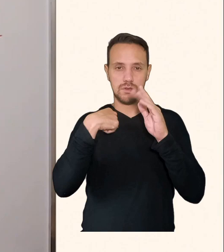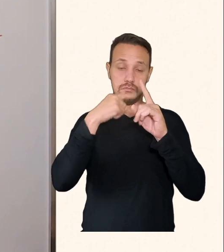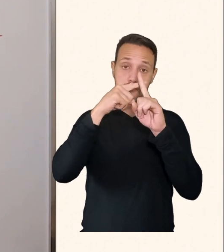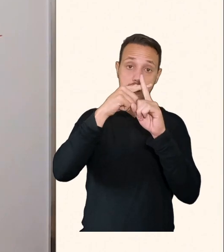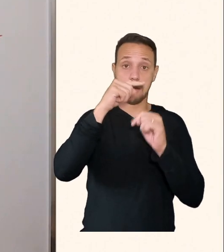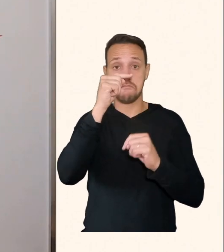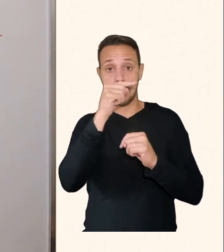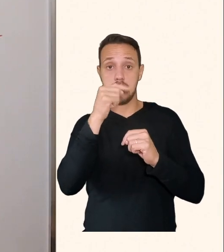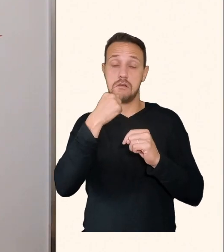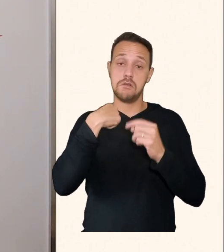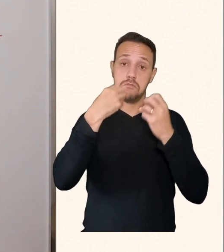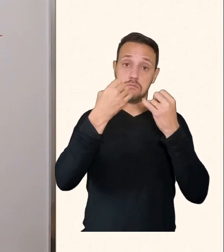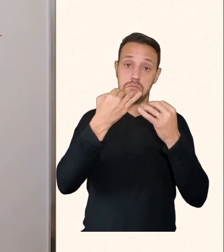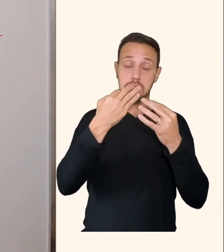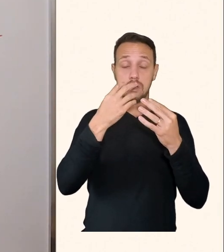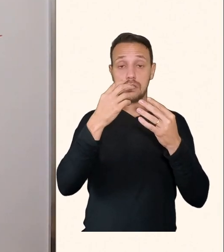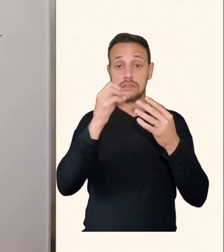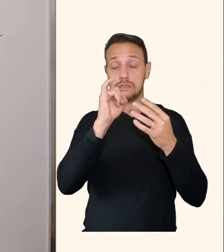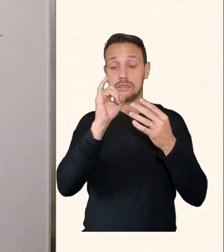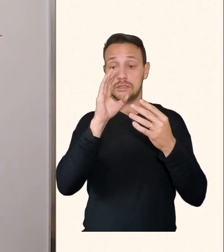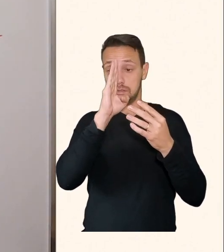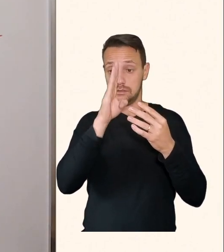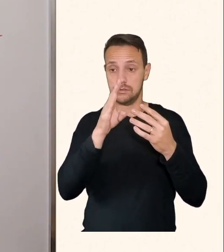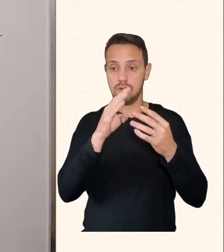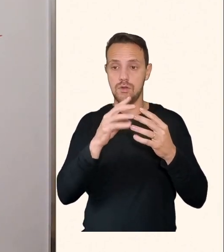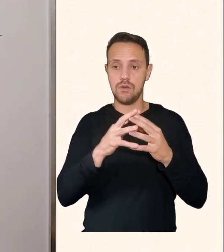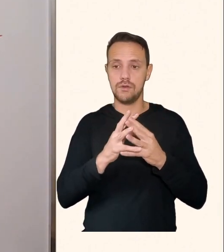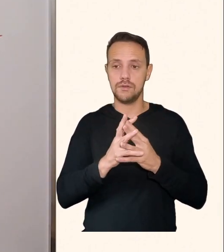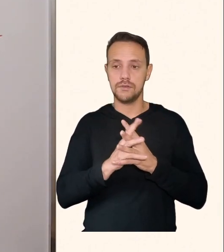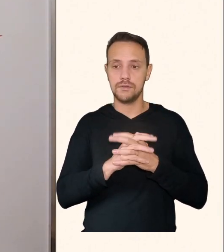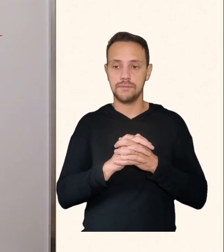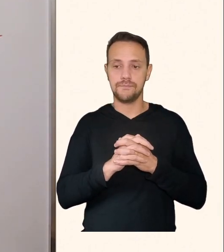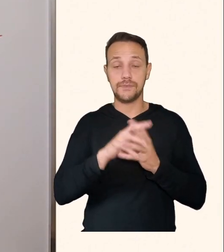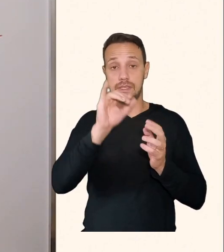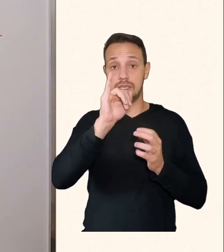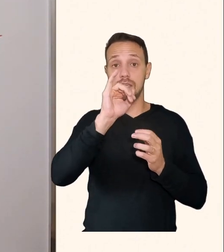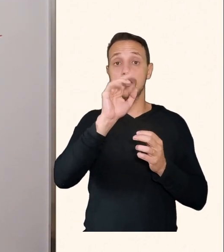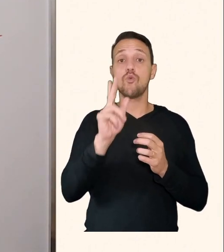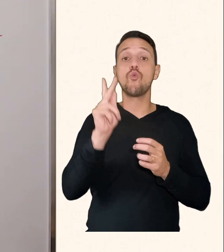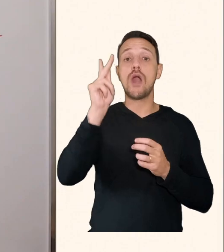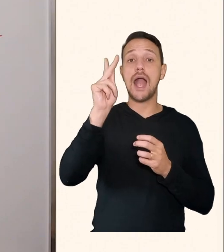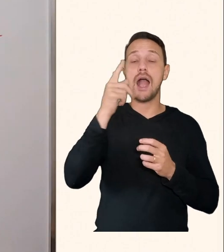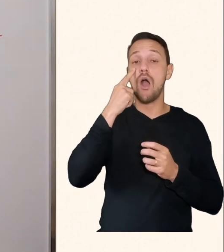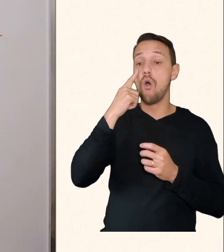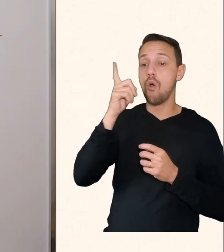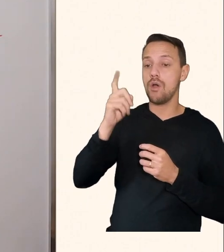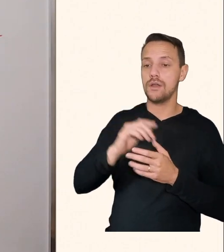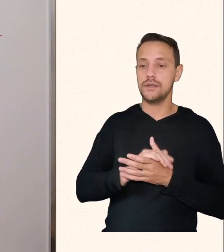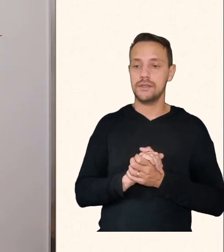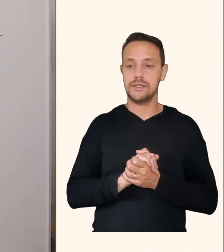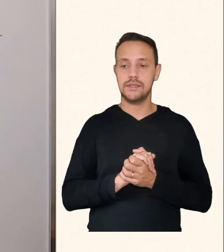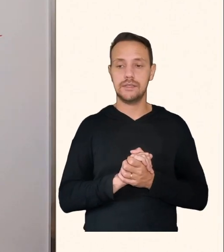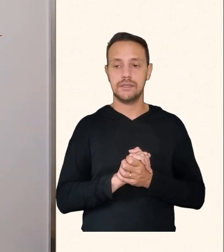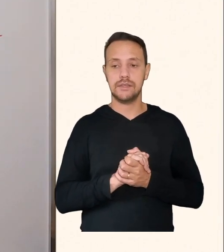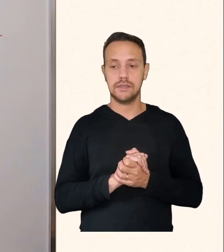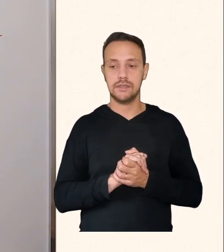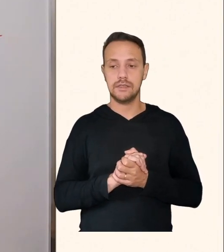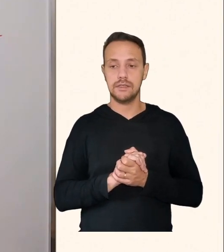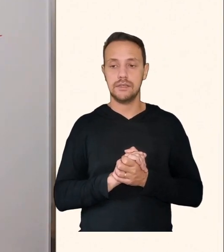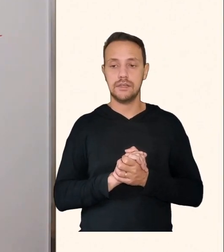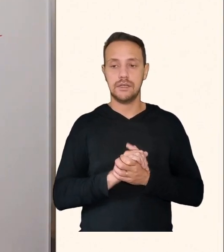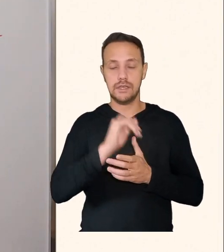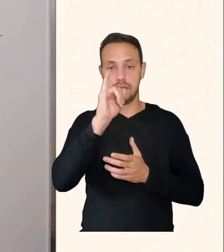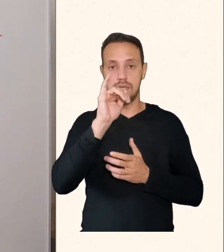com K, I com K, o I com K, ó, I com K tem que estar na direção Y,